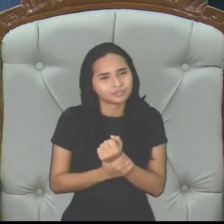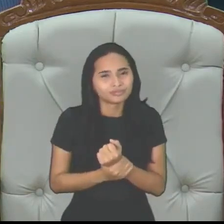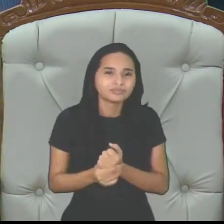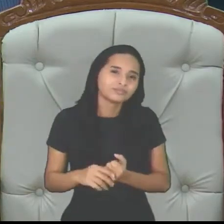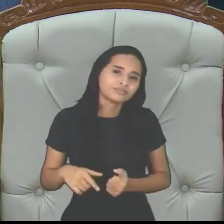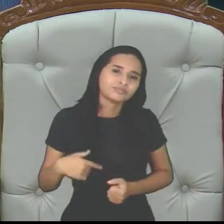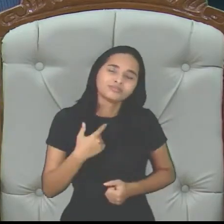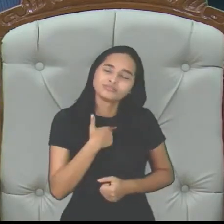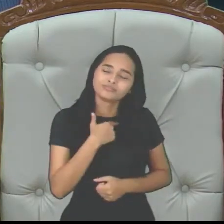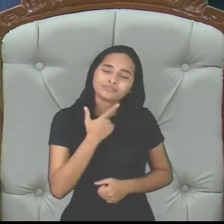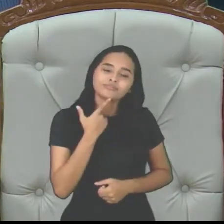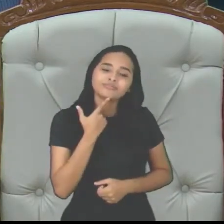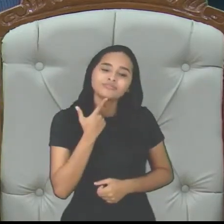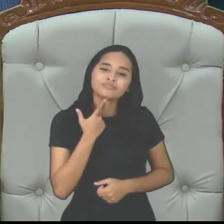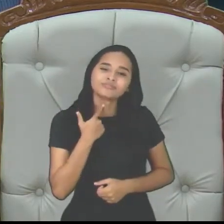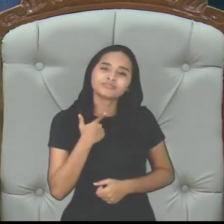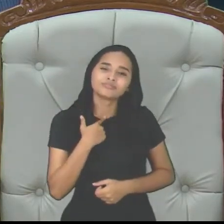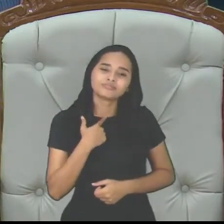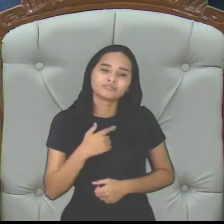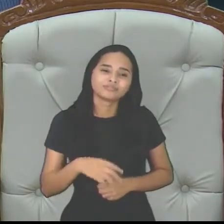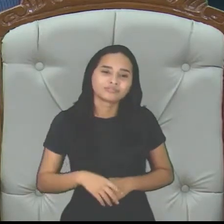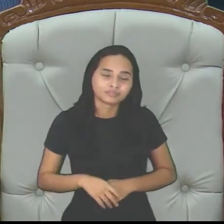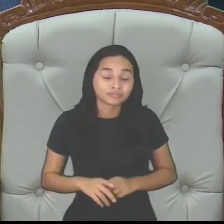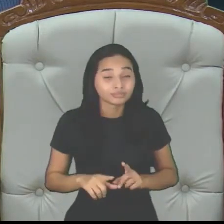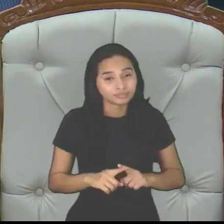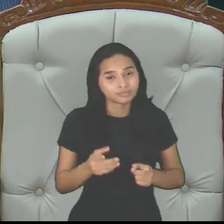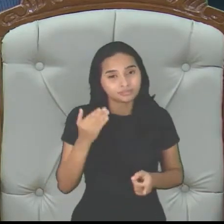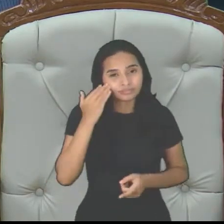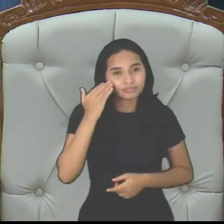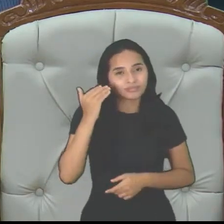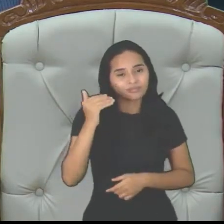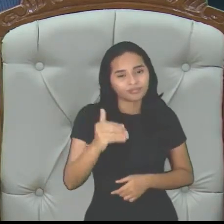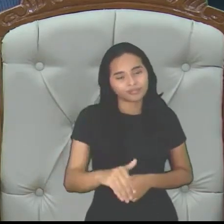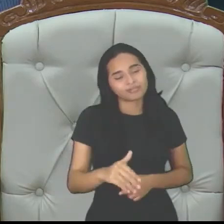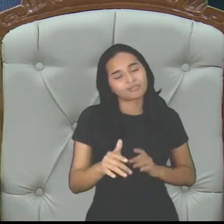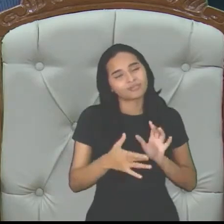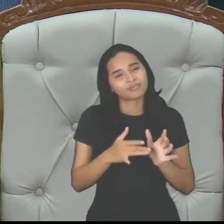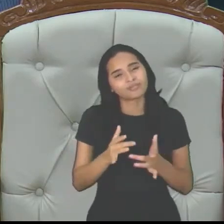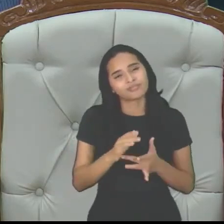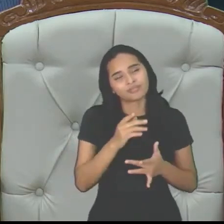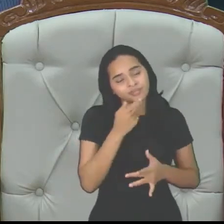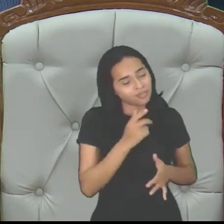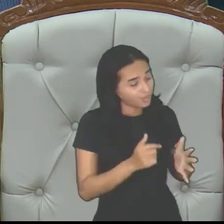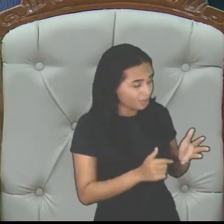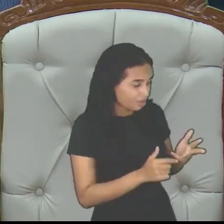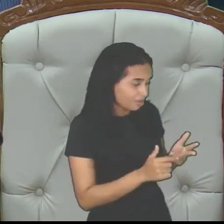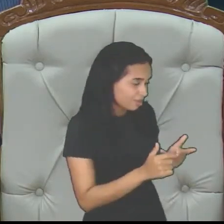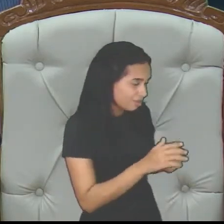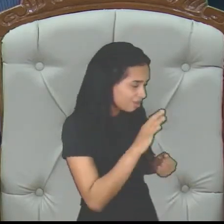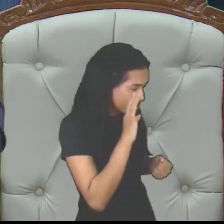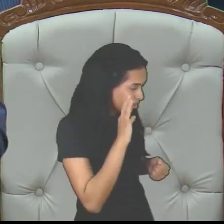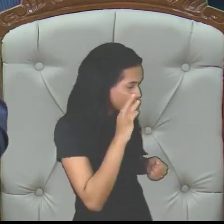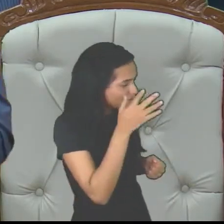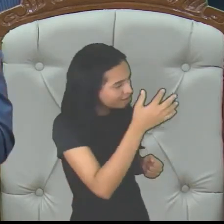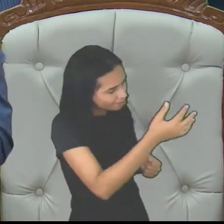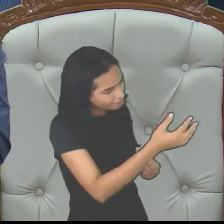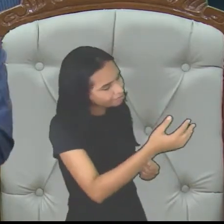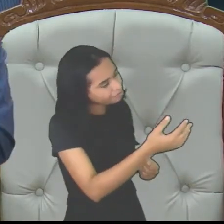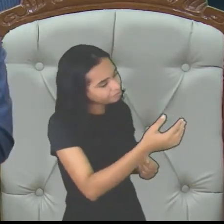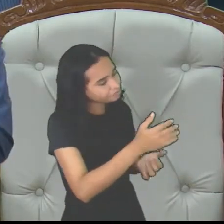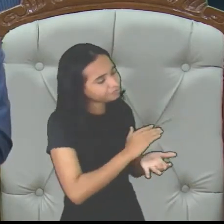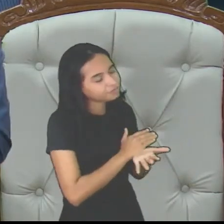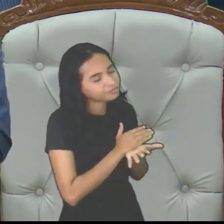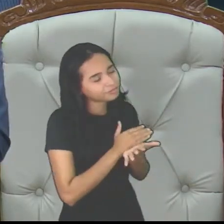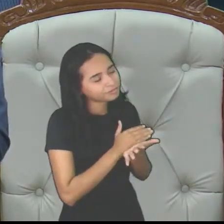nós desejamos? Mas são sinais. Sinais. Jesus diz, quando essas coisas começarem a